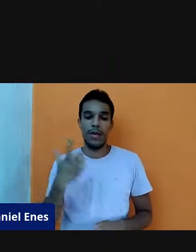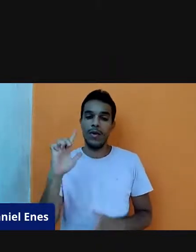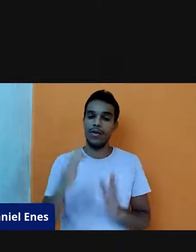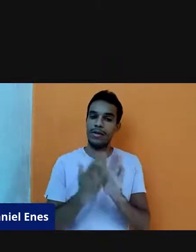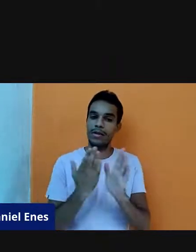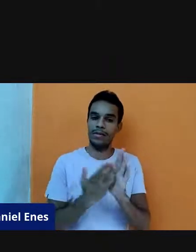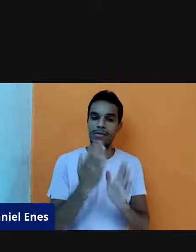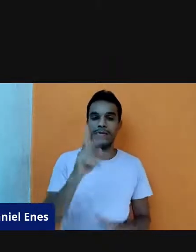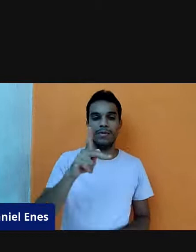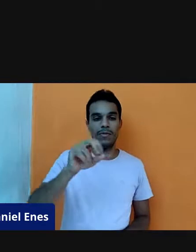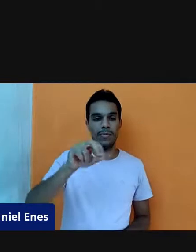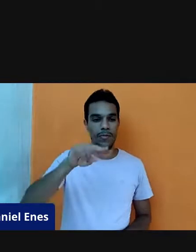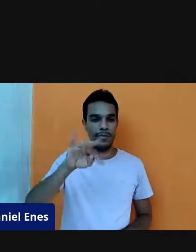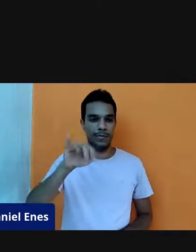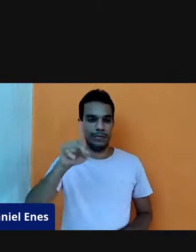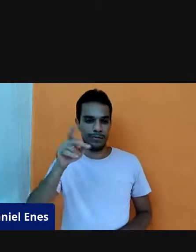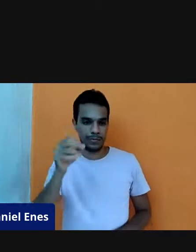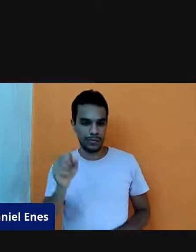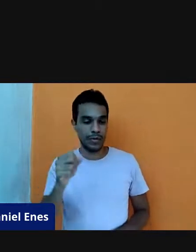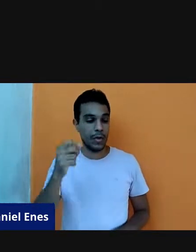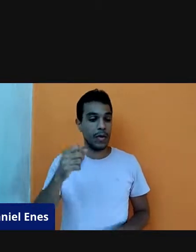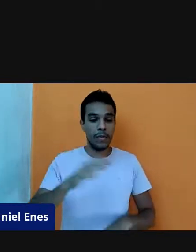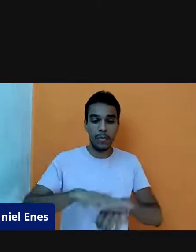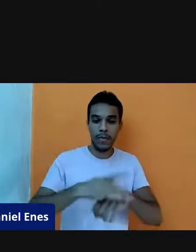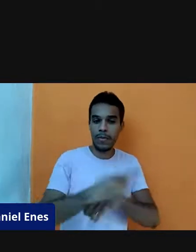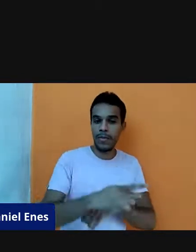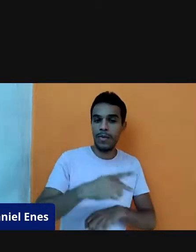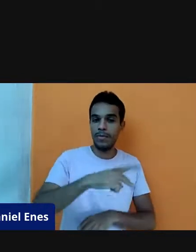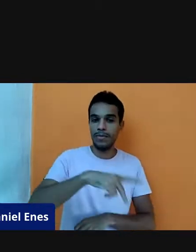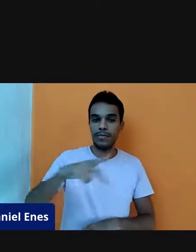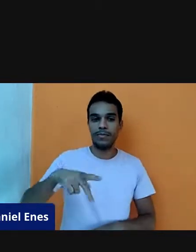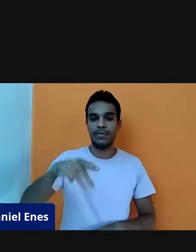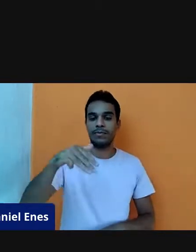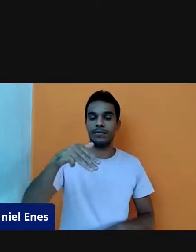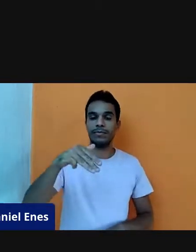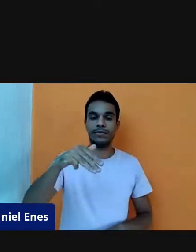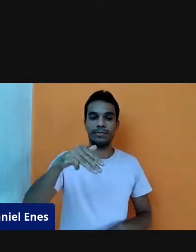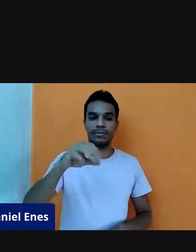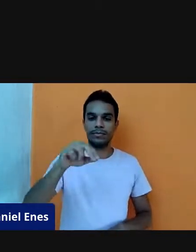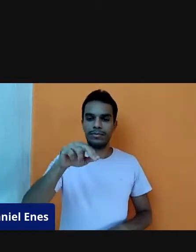1959, pelo professor Renato Monardi da Gama